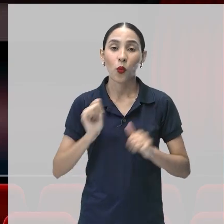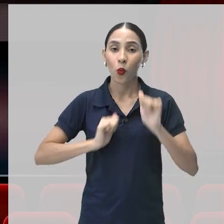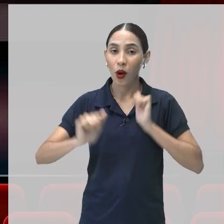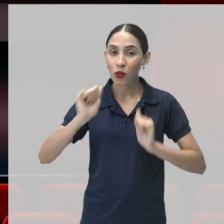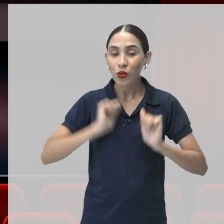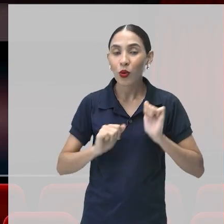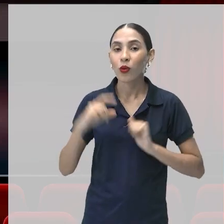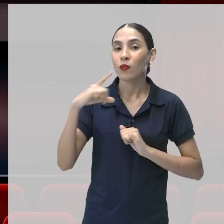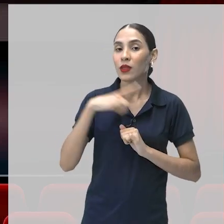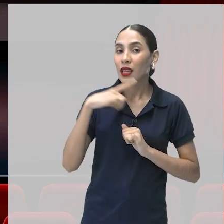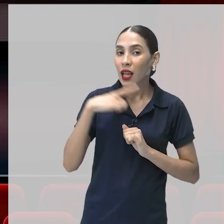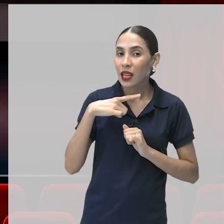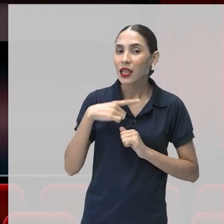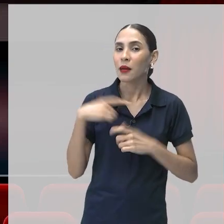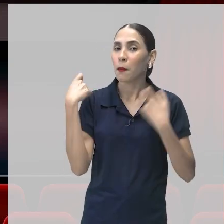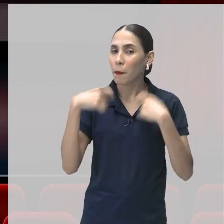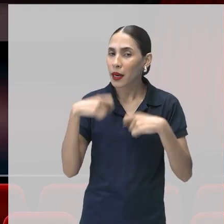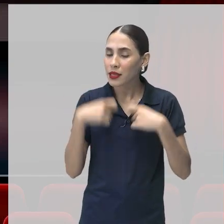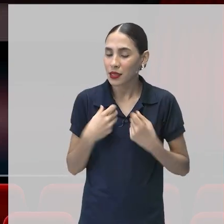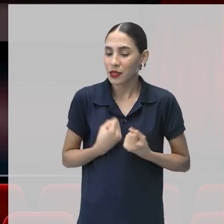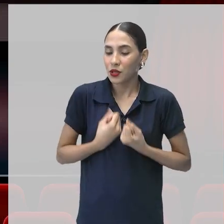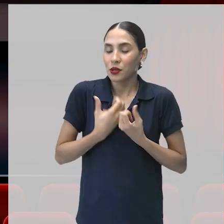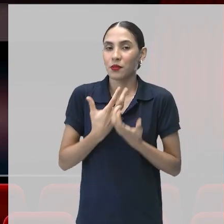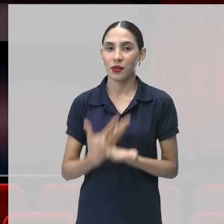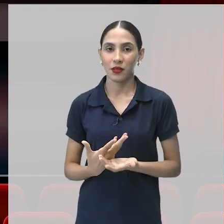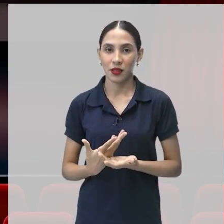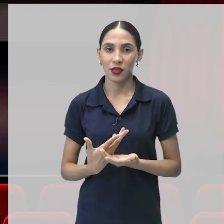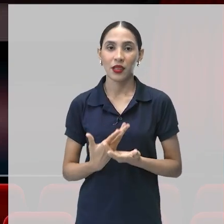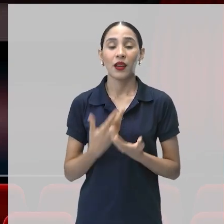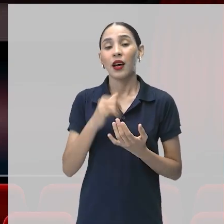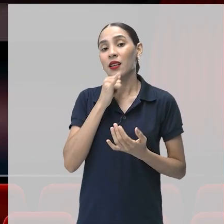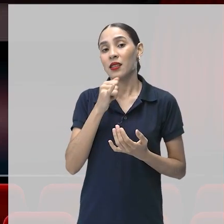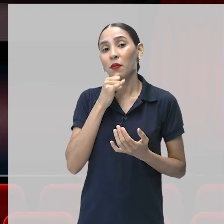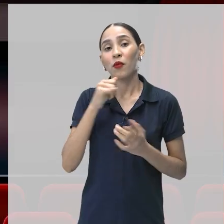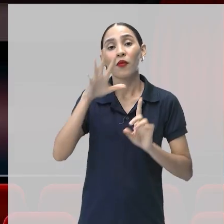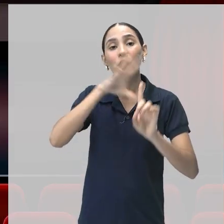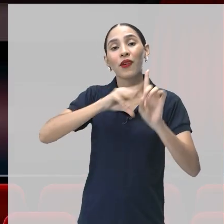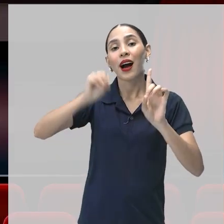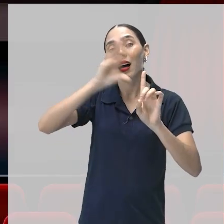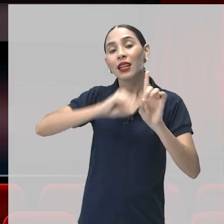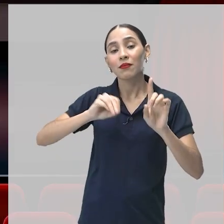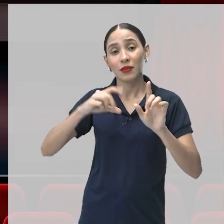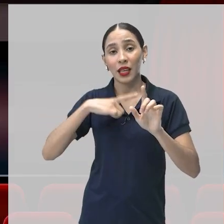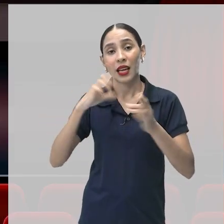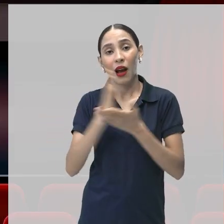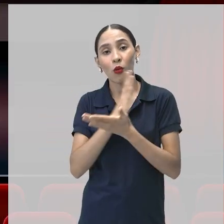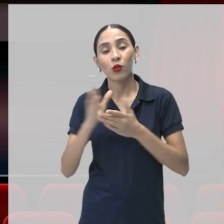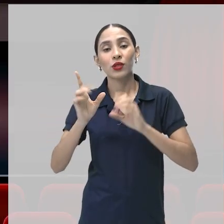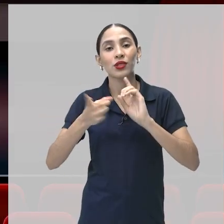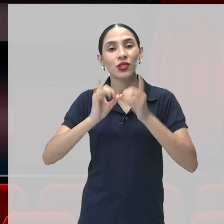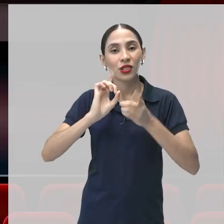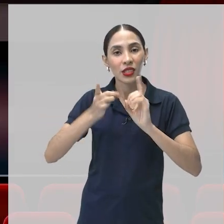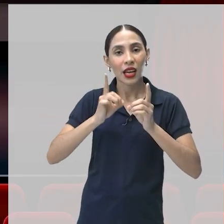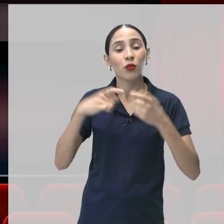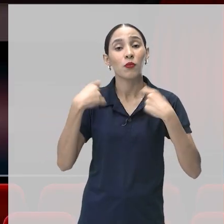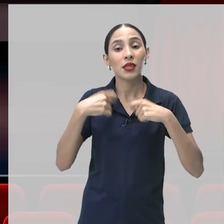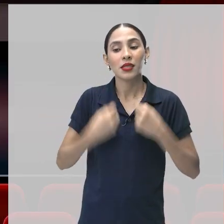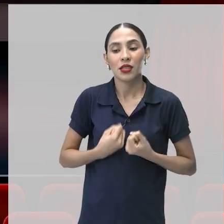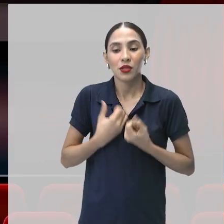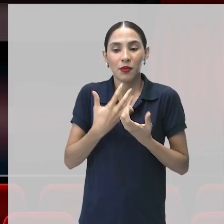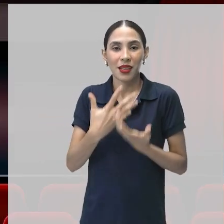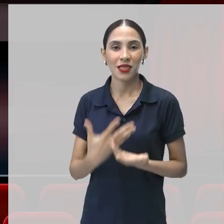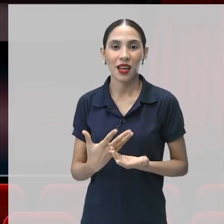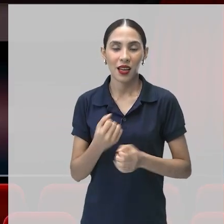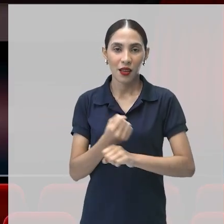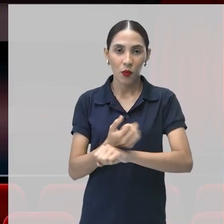ele tem que ter essa expressividade, além da fala, que tem alguns diálogos, ele tem que expressar